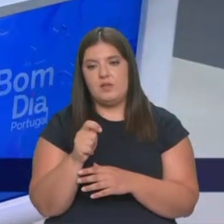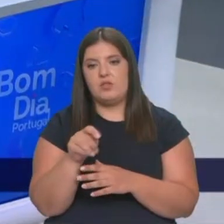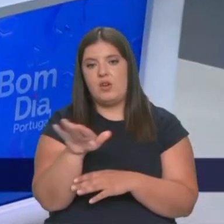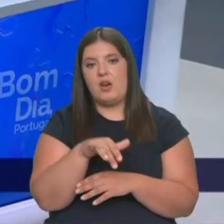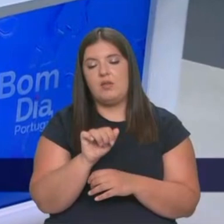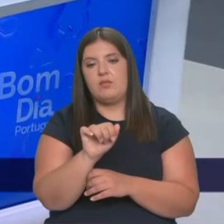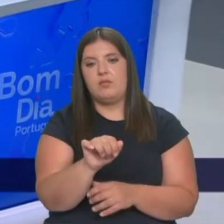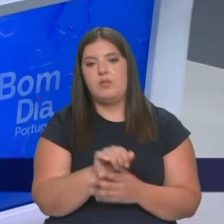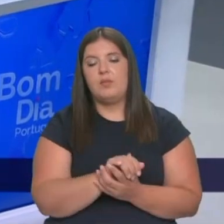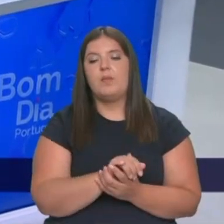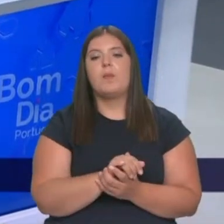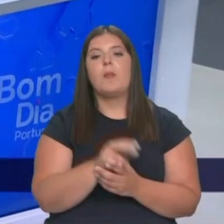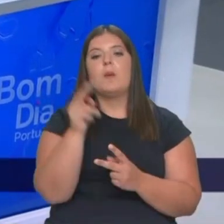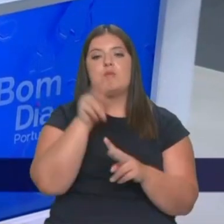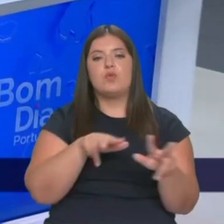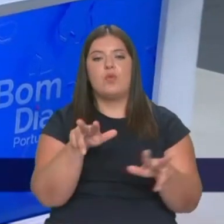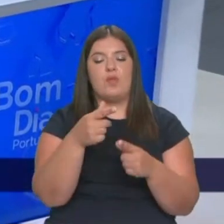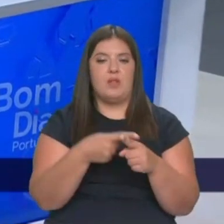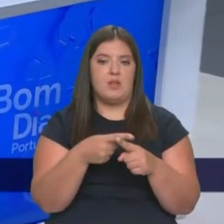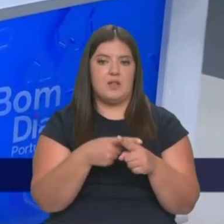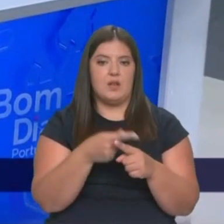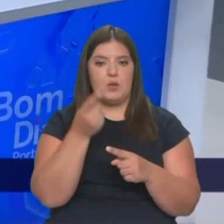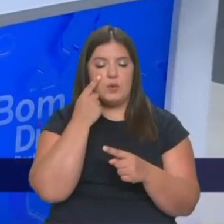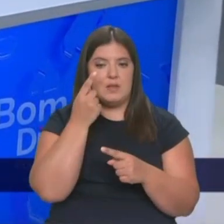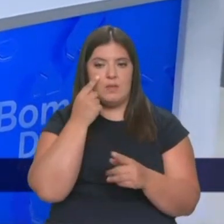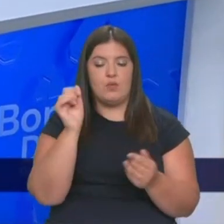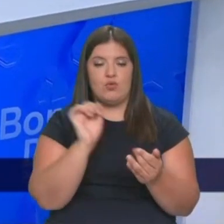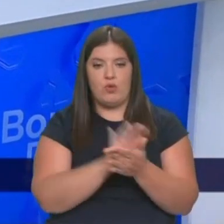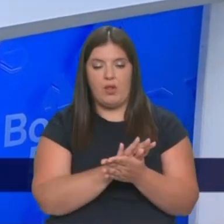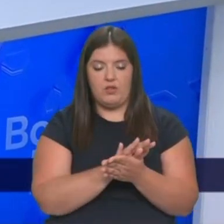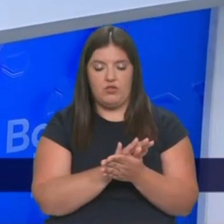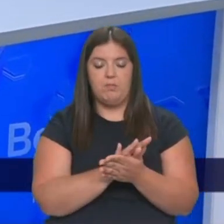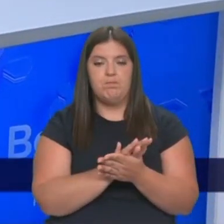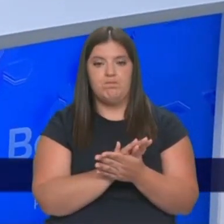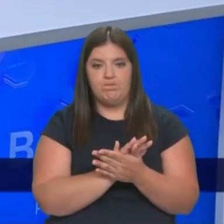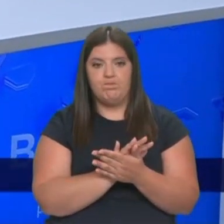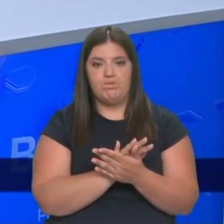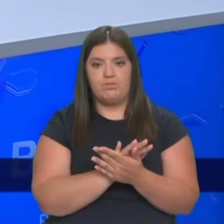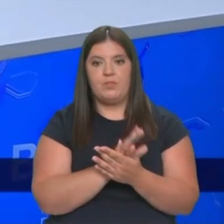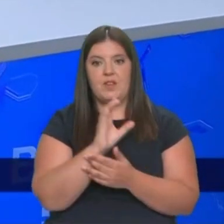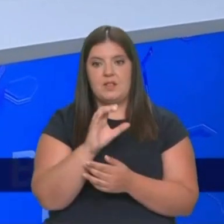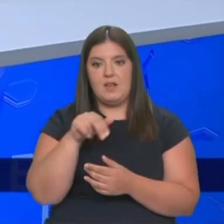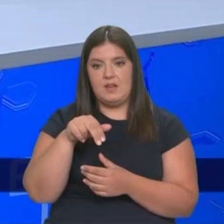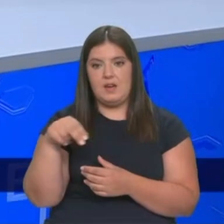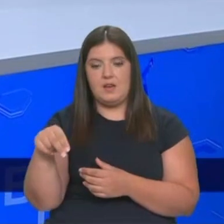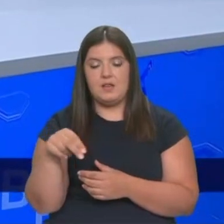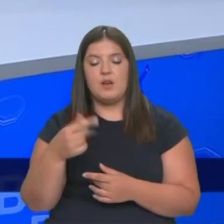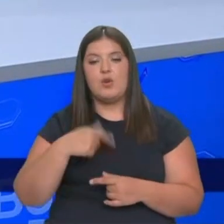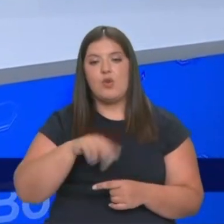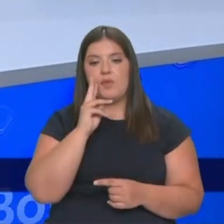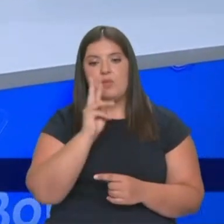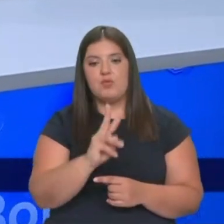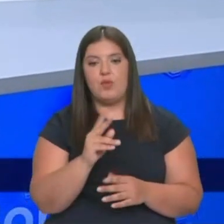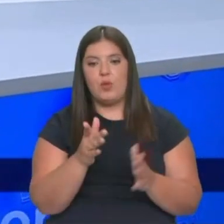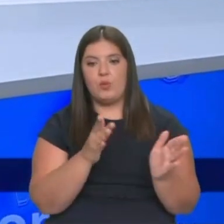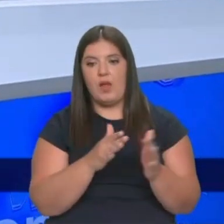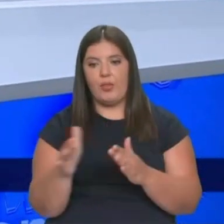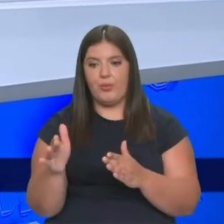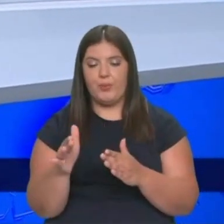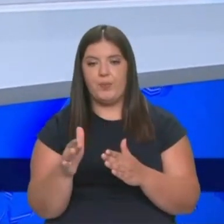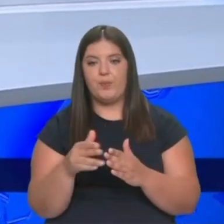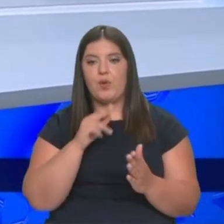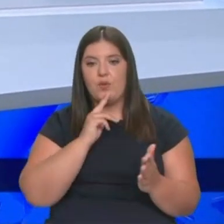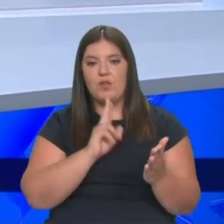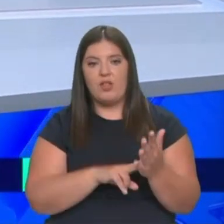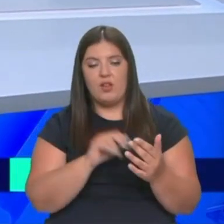área. Aliás, nós temos aqui um vídeo muito interessante com um conhecidíssimo jornalista da CNN, em que nós vamos ver de um lado o